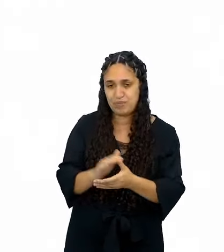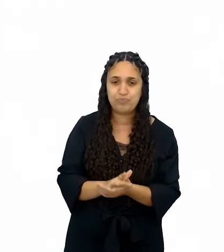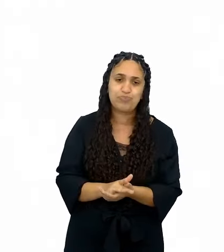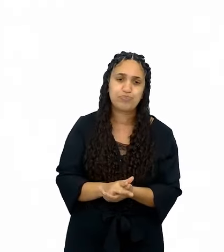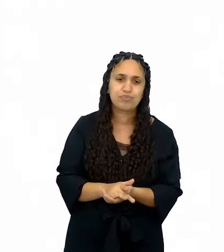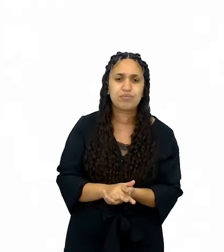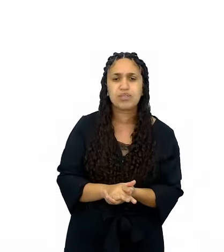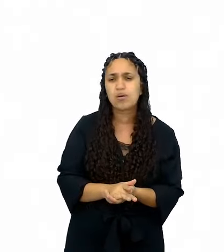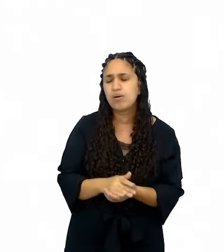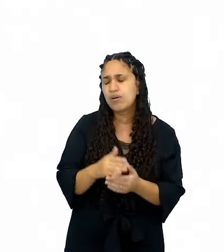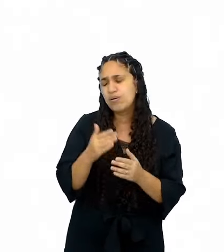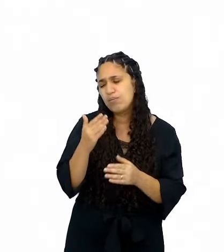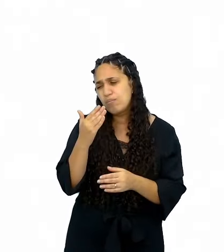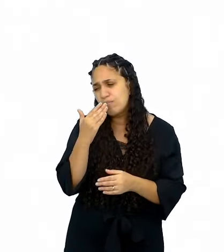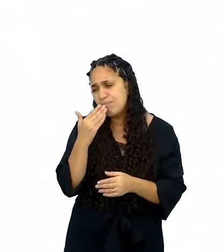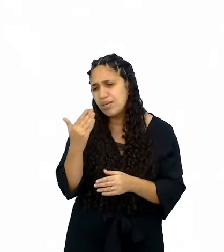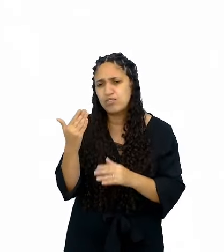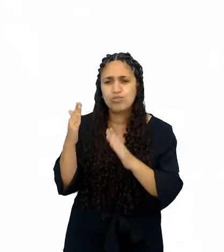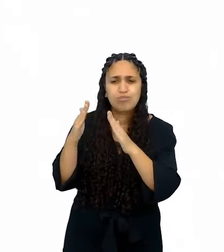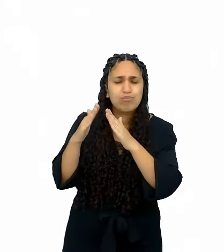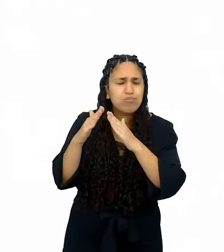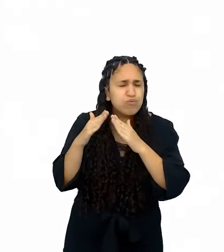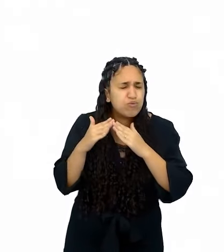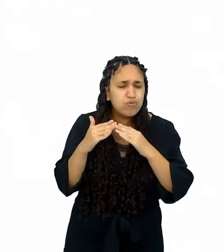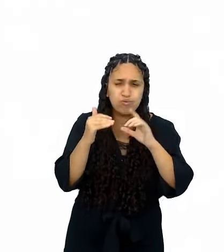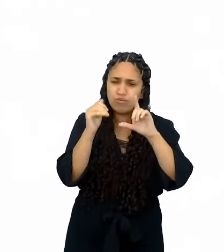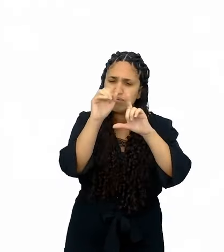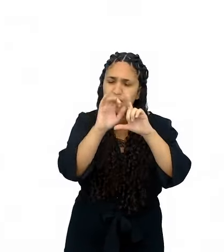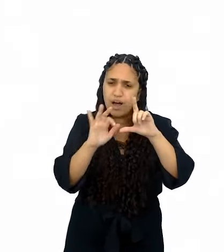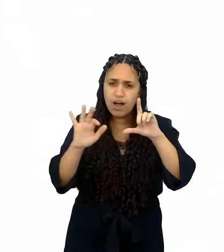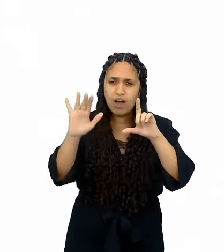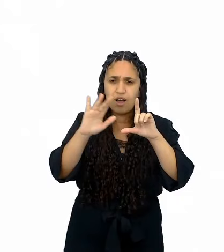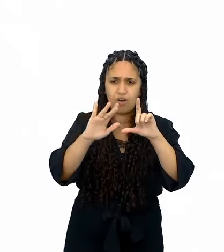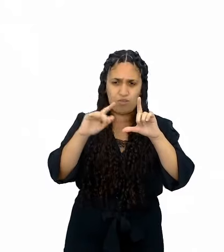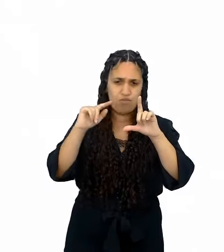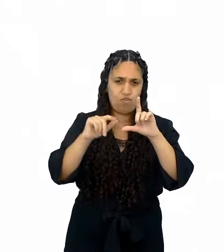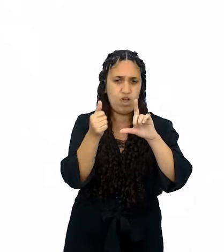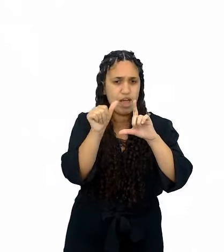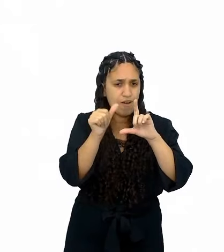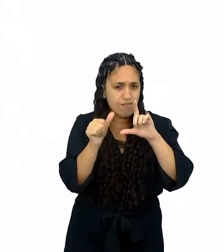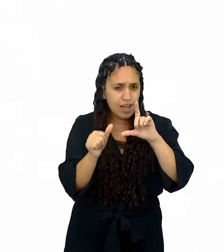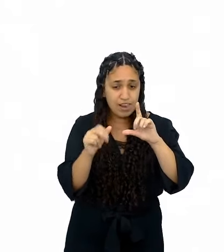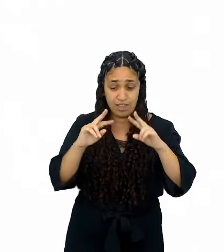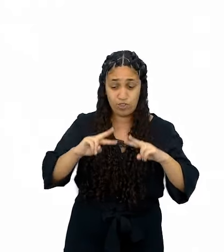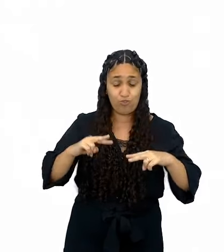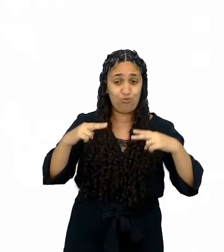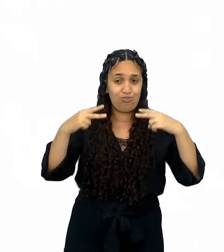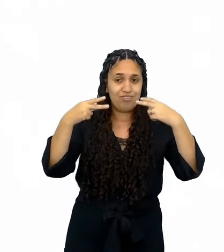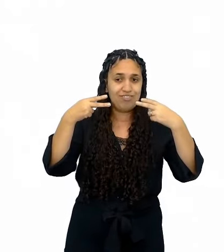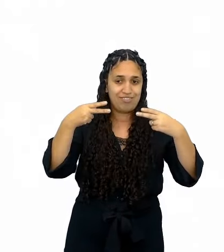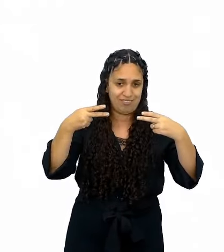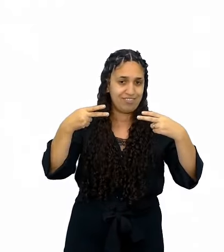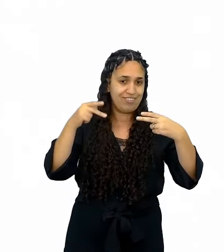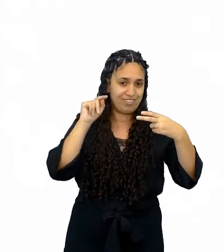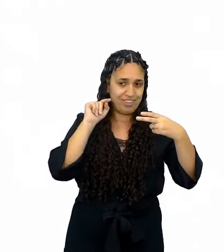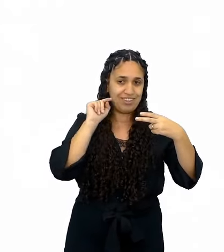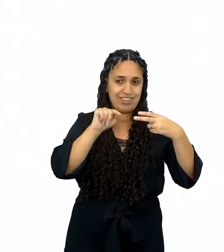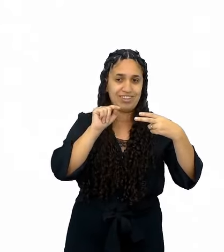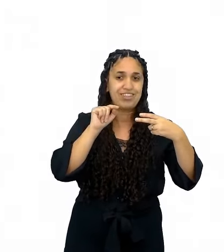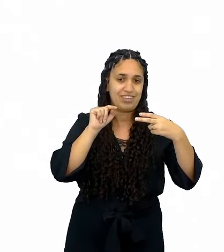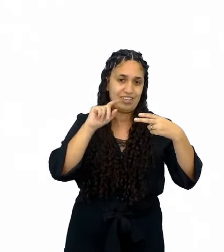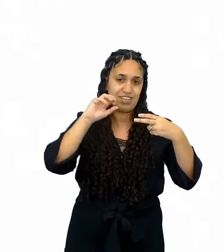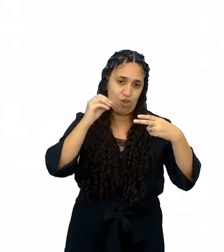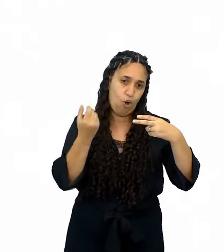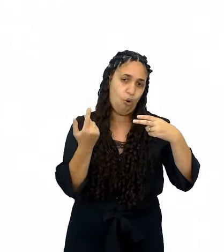aqui em tela, ou QR Code, tá? Por favor, essa avaliação é importante para